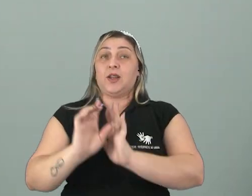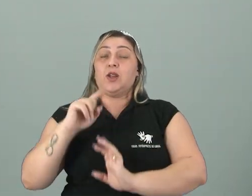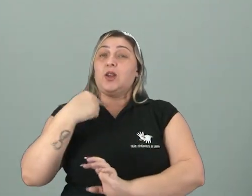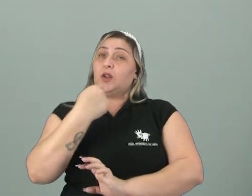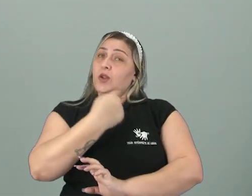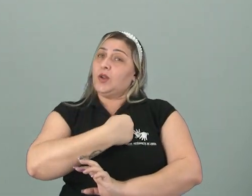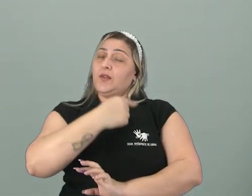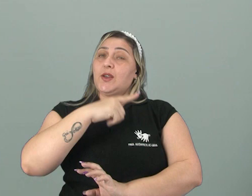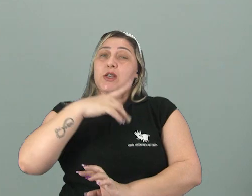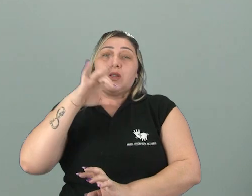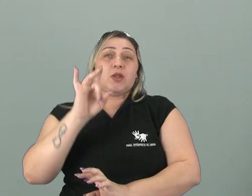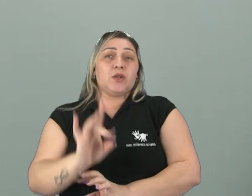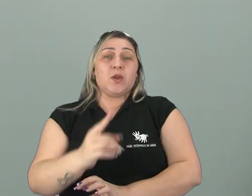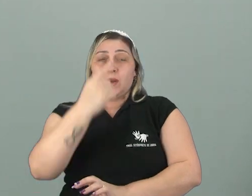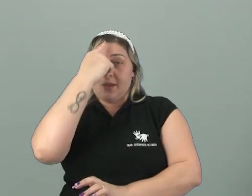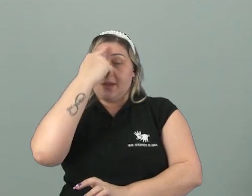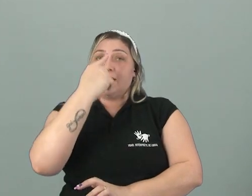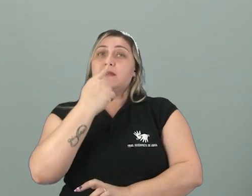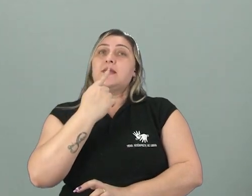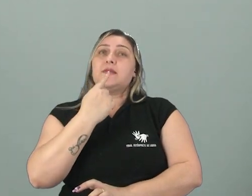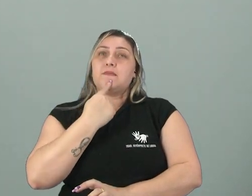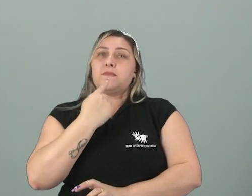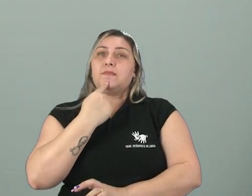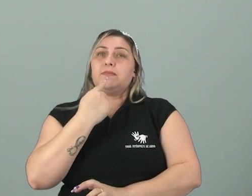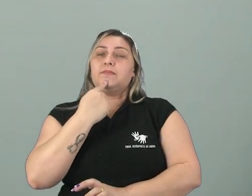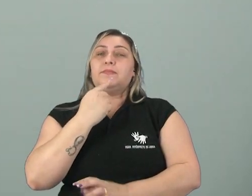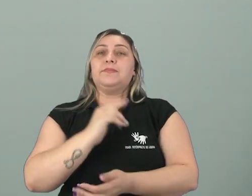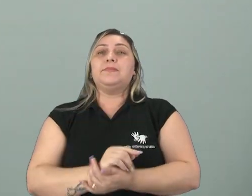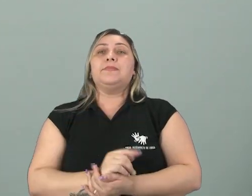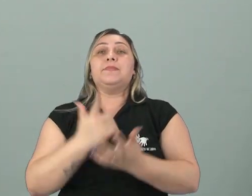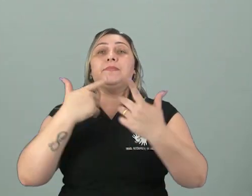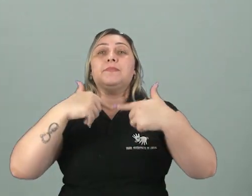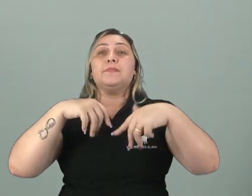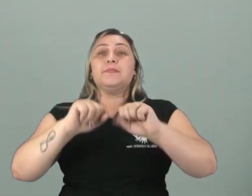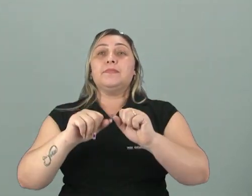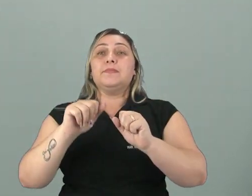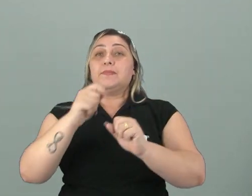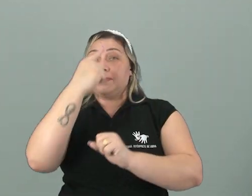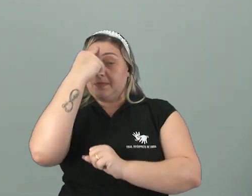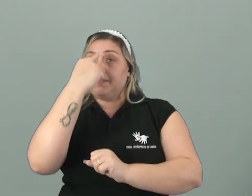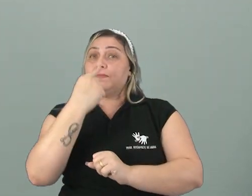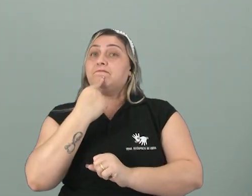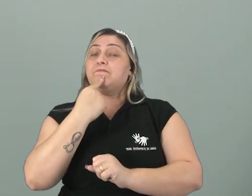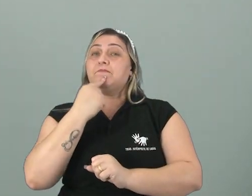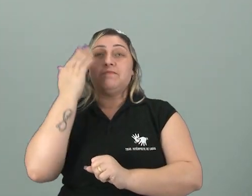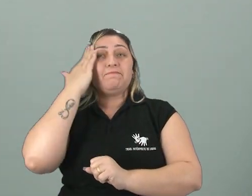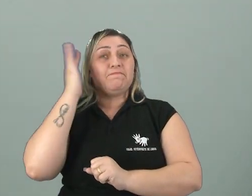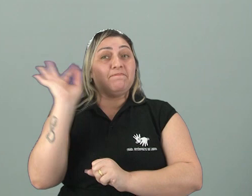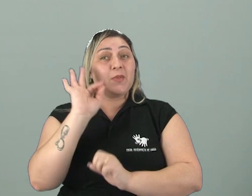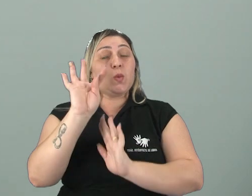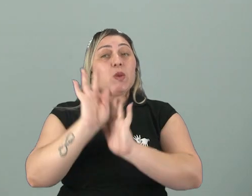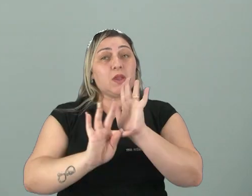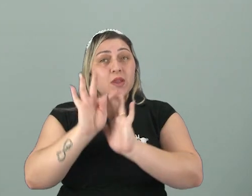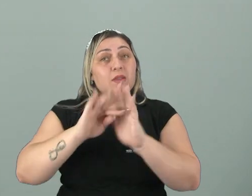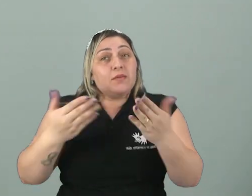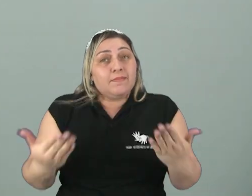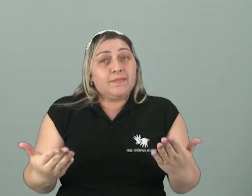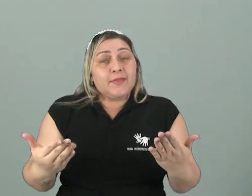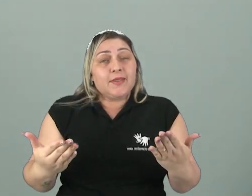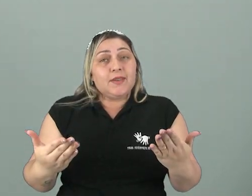nós estivéssemos somente a imagem, no caso da linguagem não verbal, nós não entenderíamos o texto como um